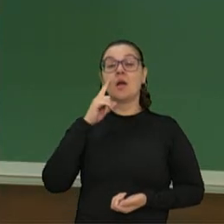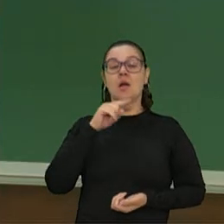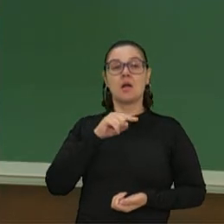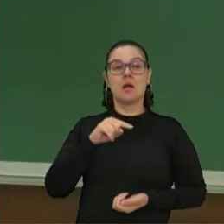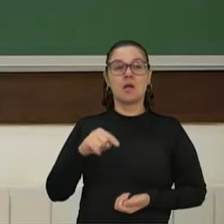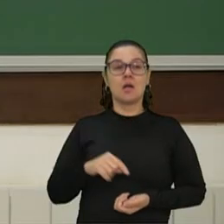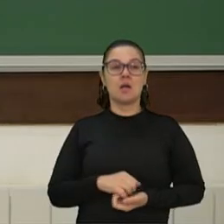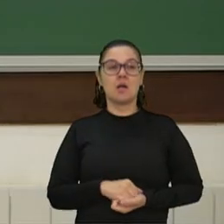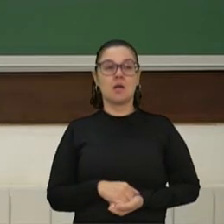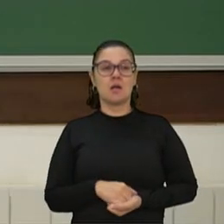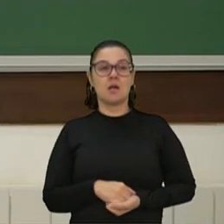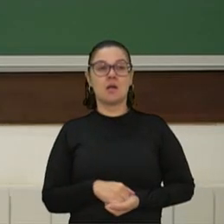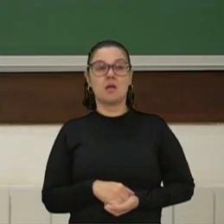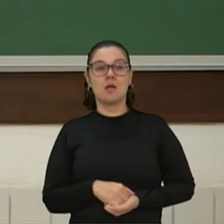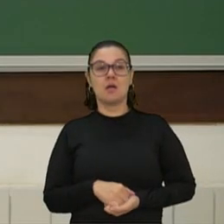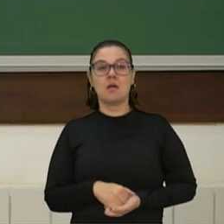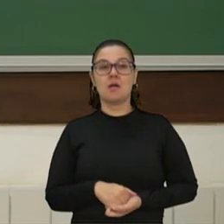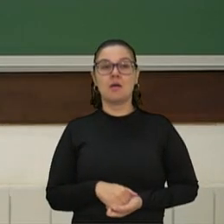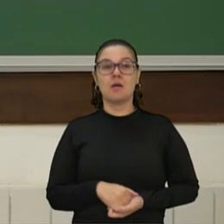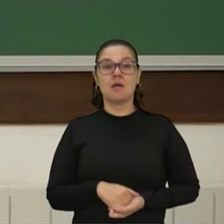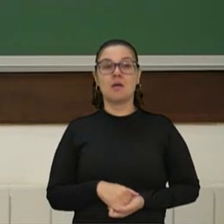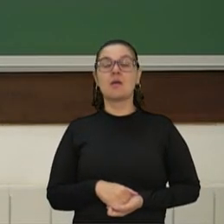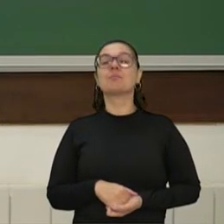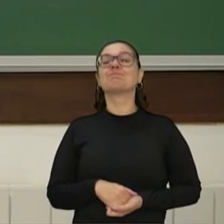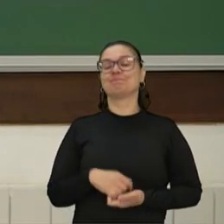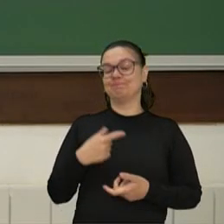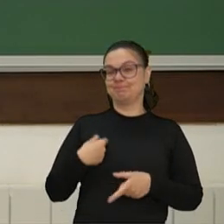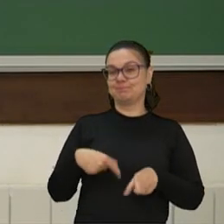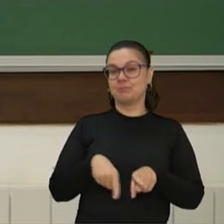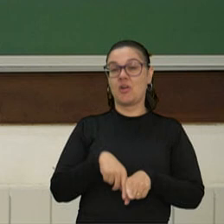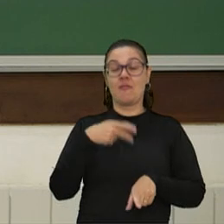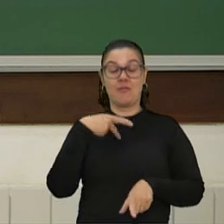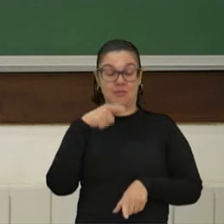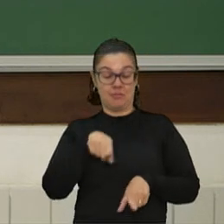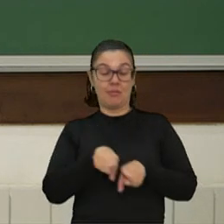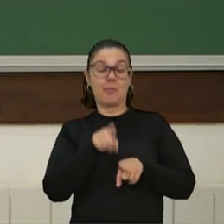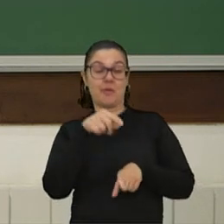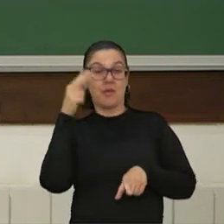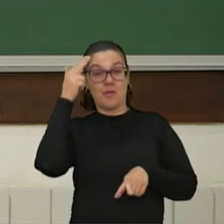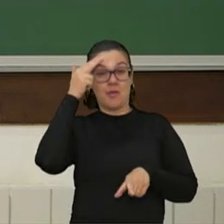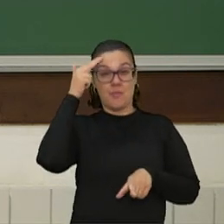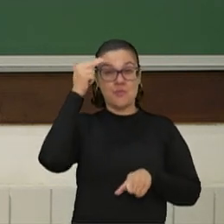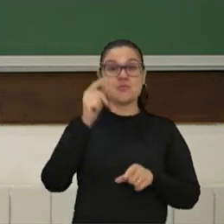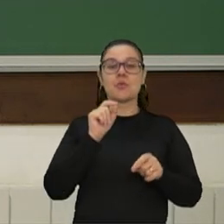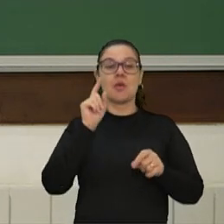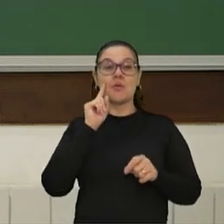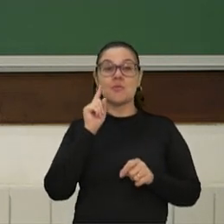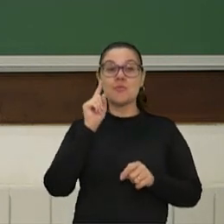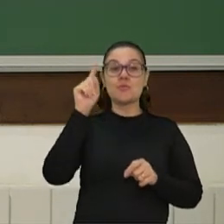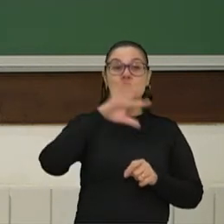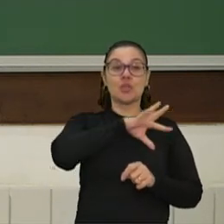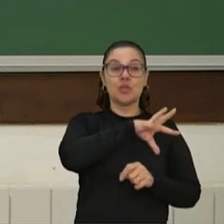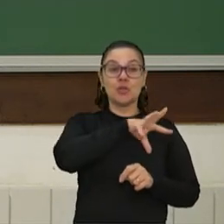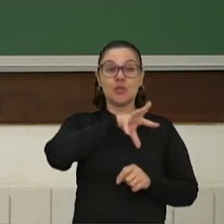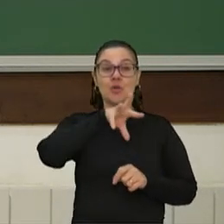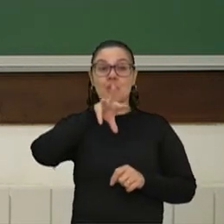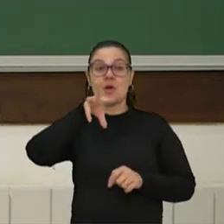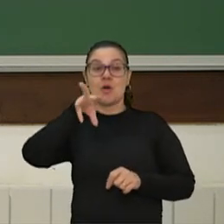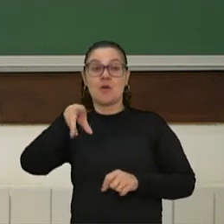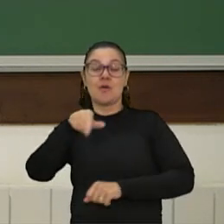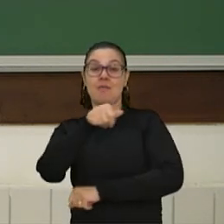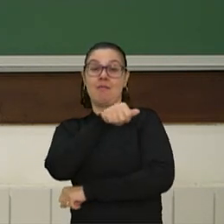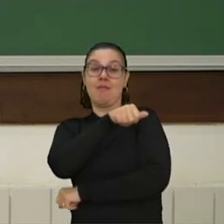This is my dream too. Tenho que confessar para vocês que esse também é o meu sonho, né? Que um dia todos os